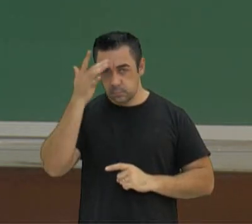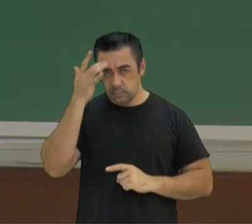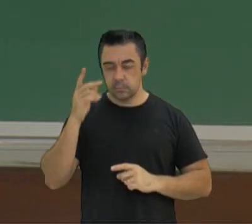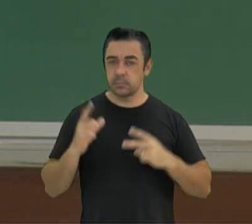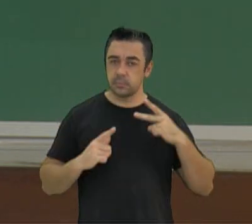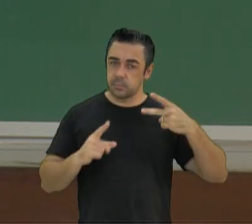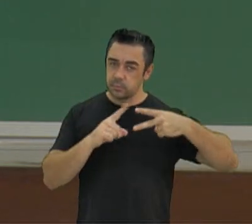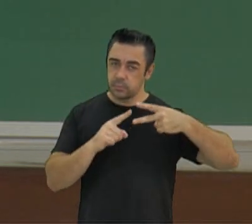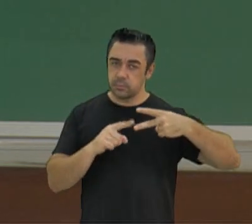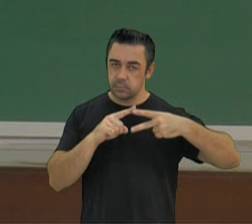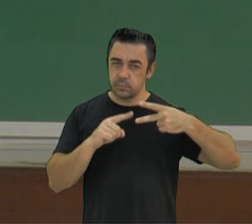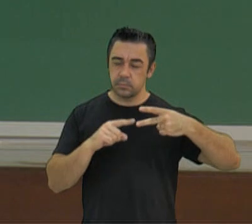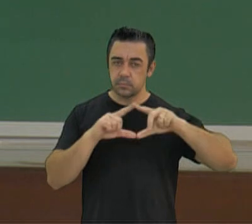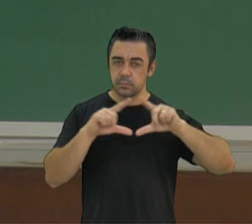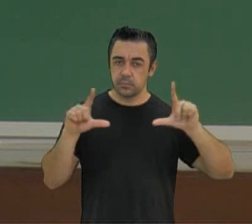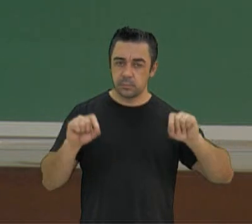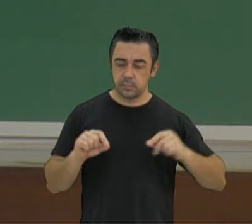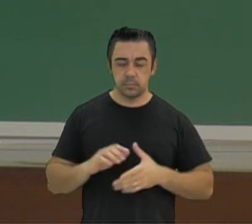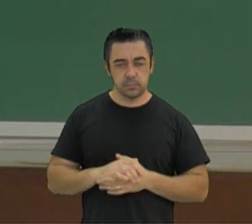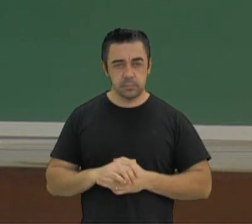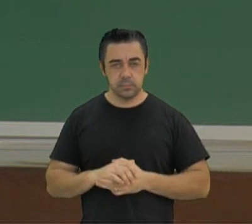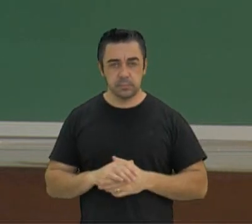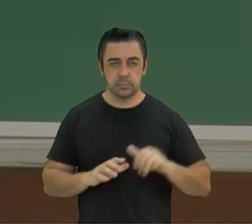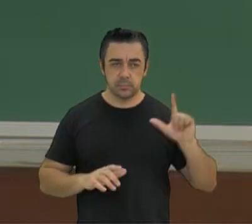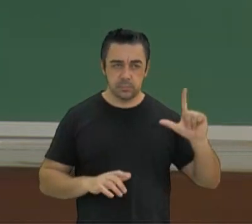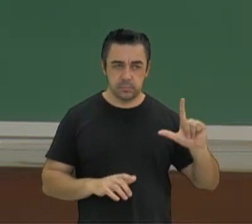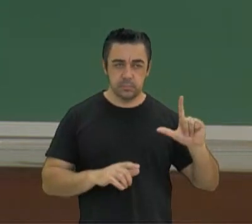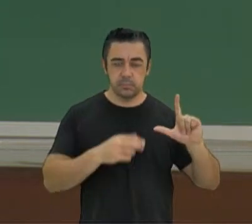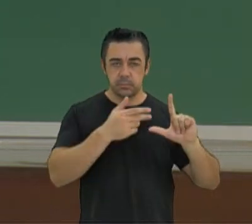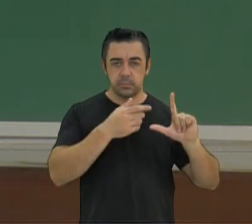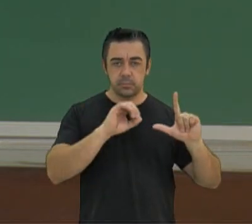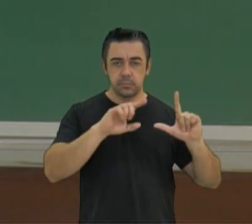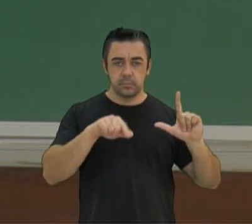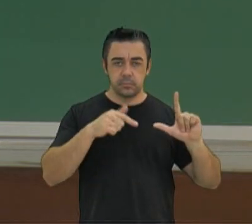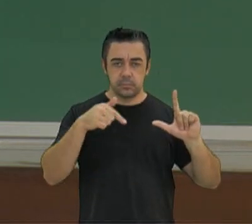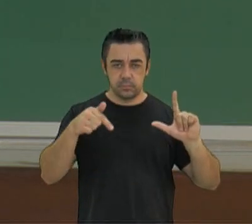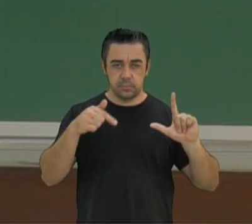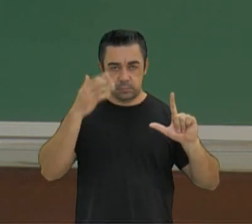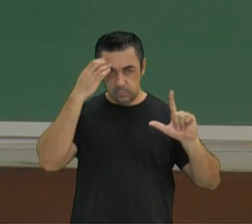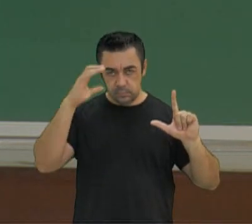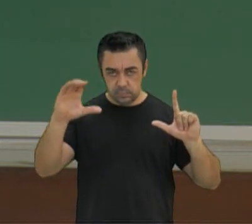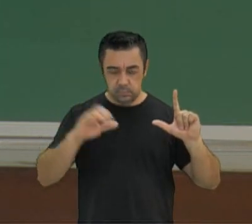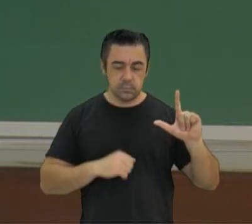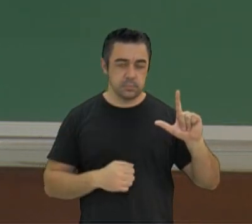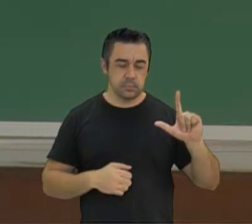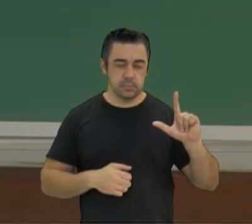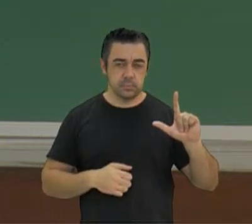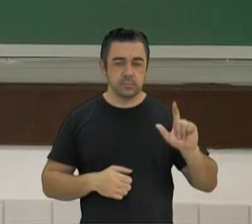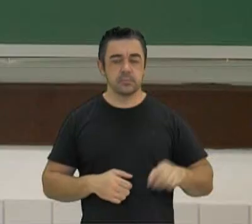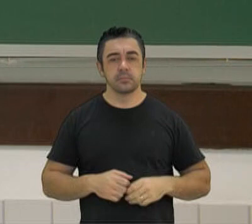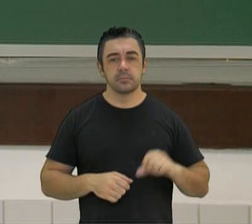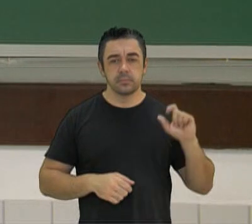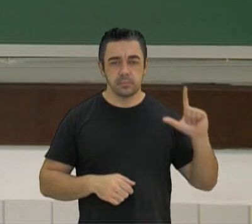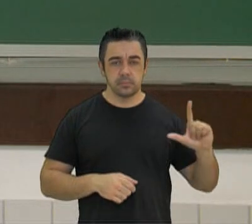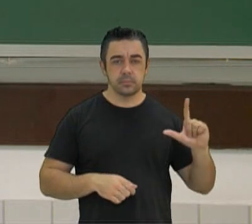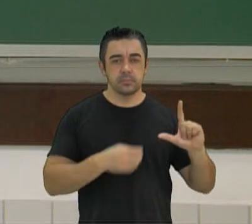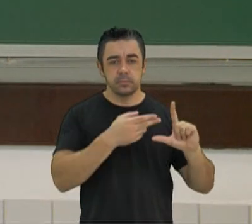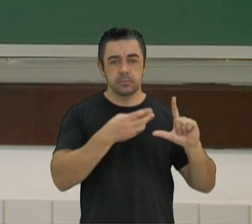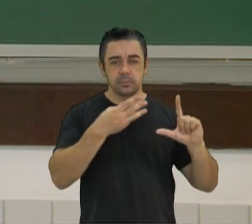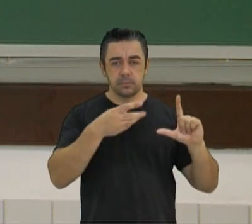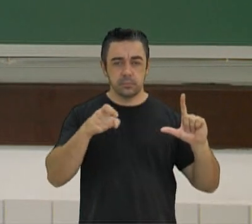funções. L igual a 0,7x, essa vale para os curitibanos. L igual a 3x, essa vale para